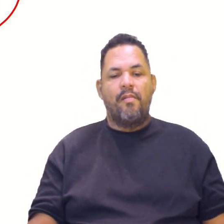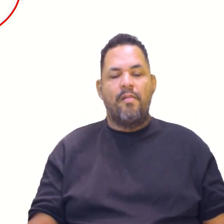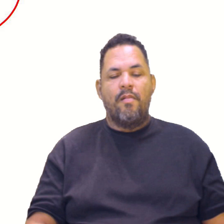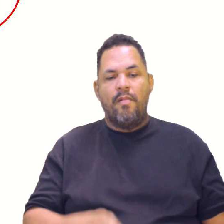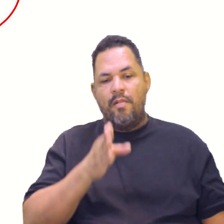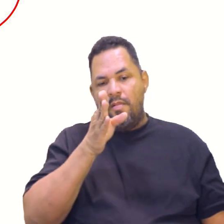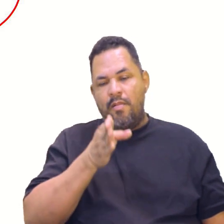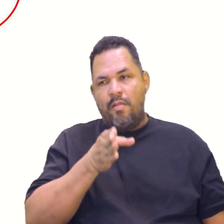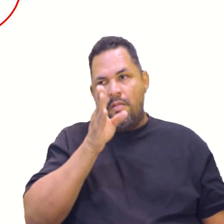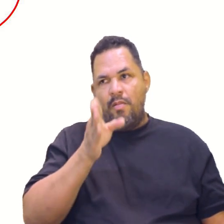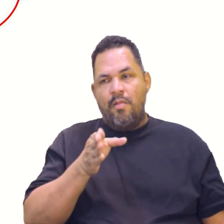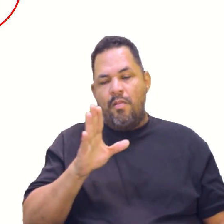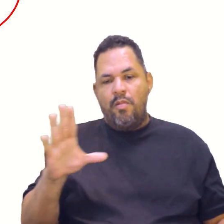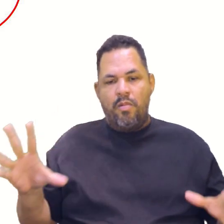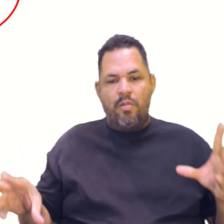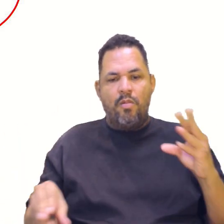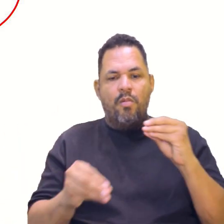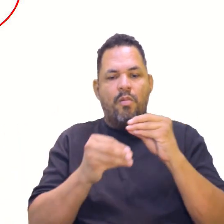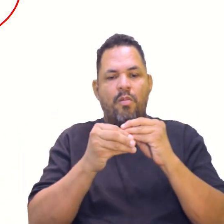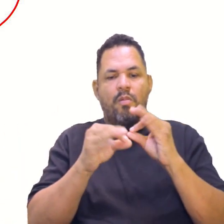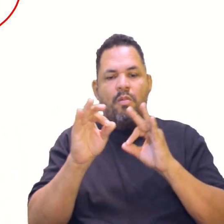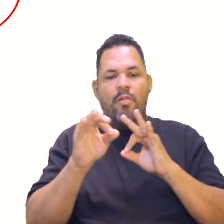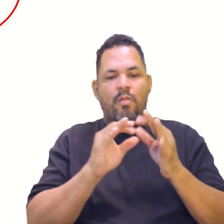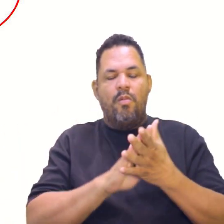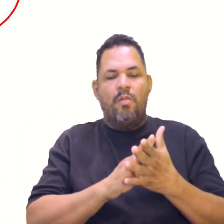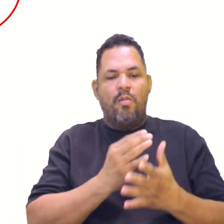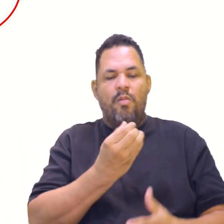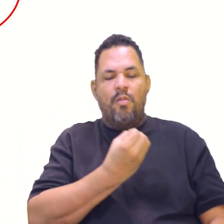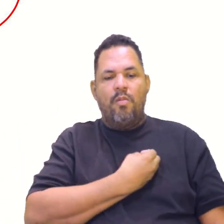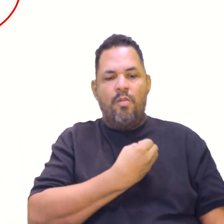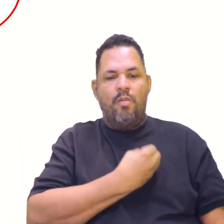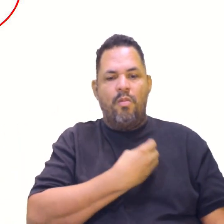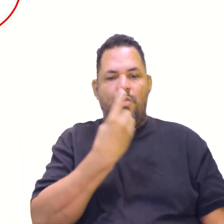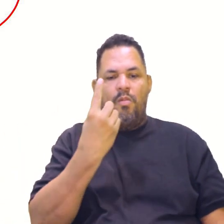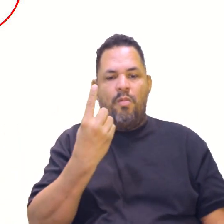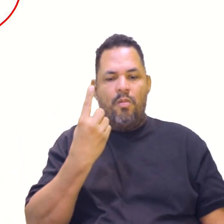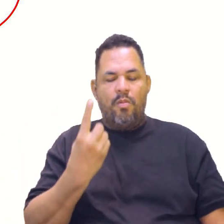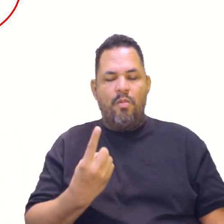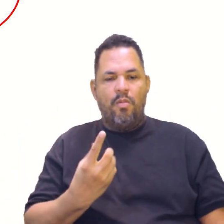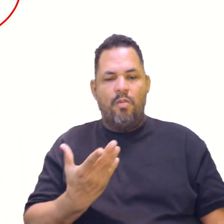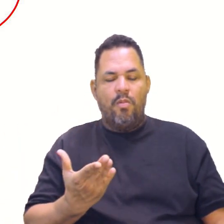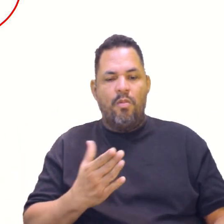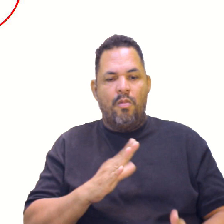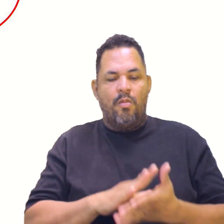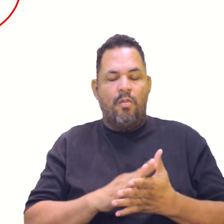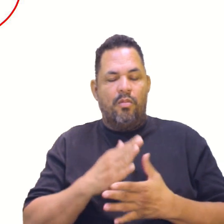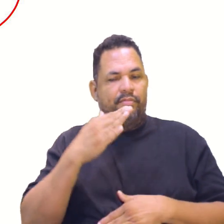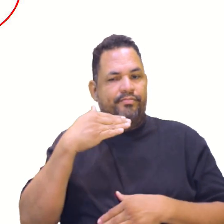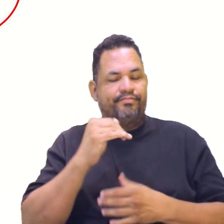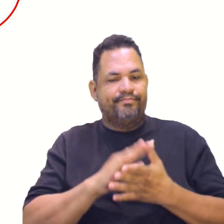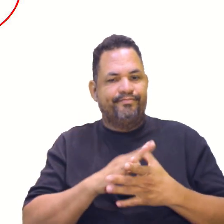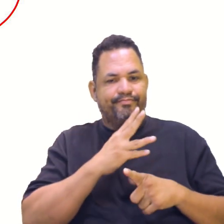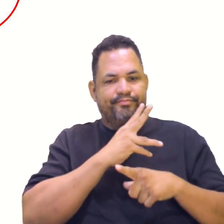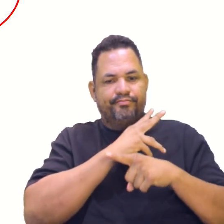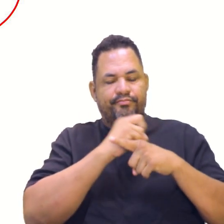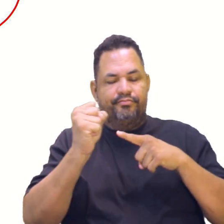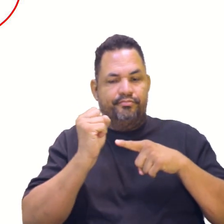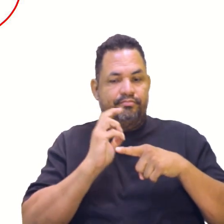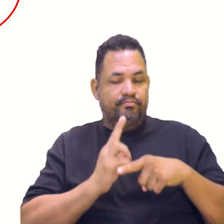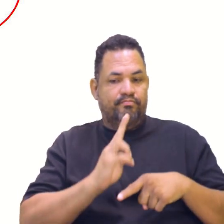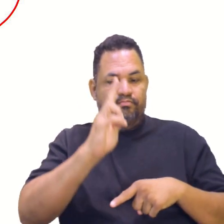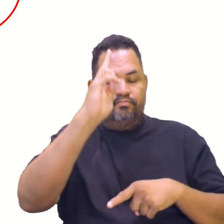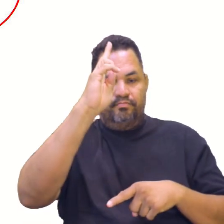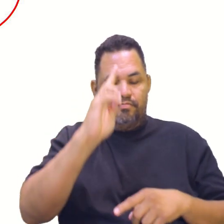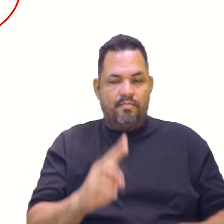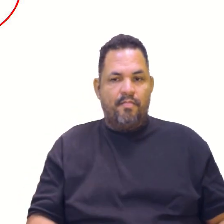pontos direitinho, completar a matriz, né, com os coeficientes 1, e aí é sucesso. Isso. Aí, para fazer isso,